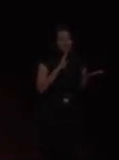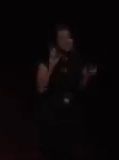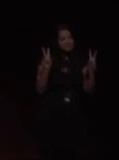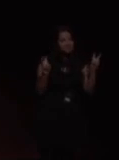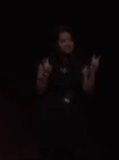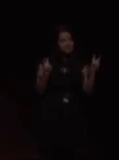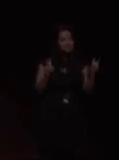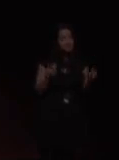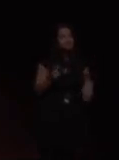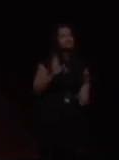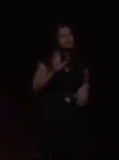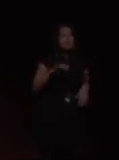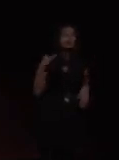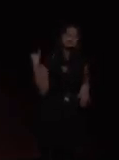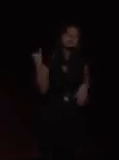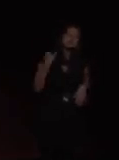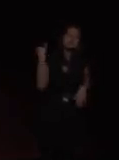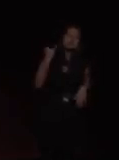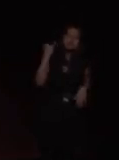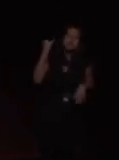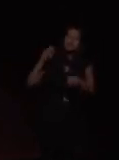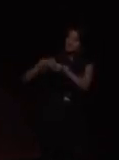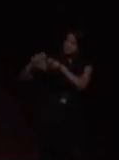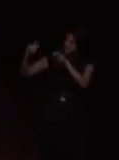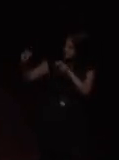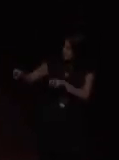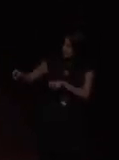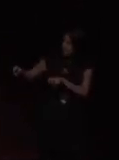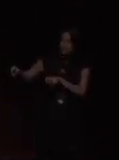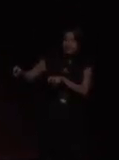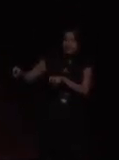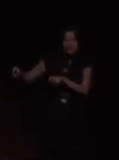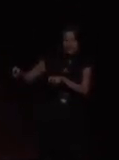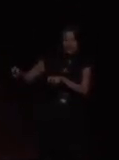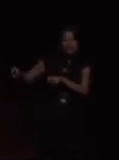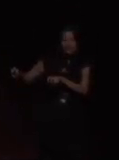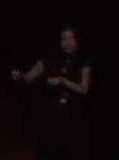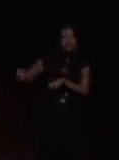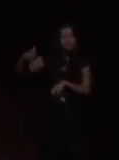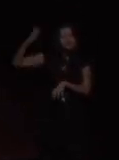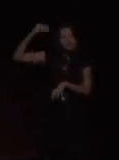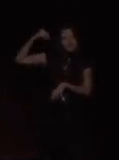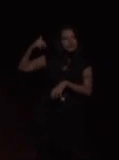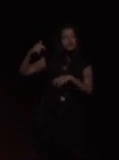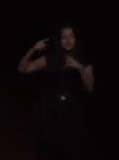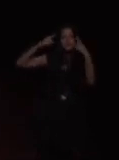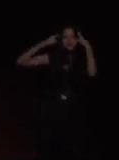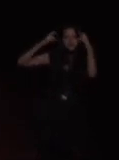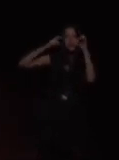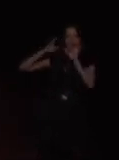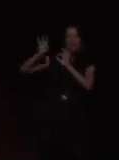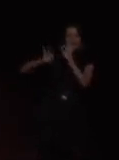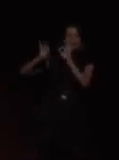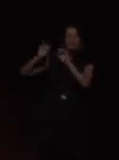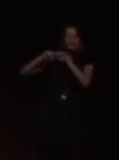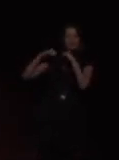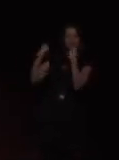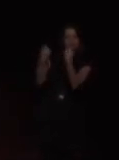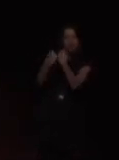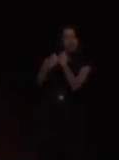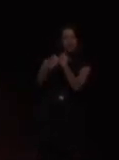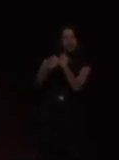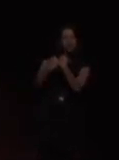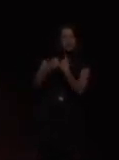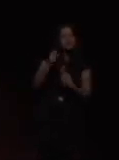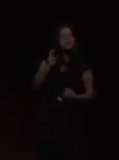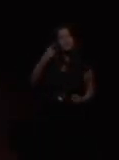literatura, mas seria importante nesta mesa, que foi quando a gente concebeu o seminário, sempre fala, né, de uma mesa um